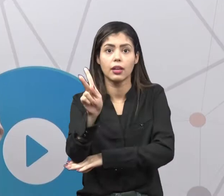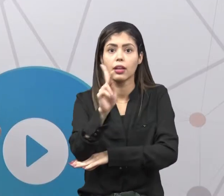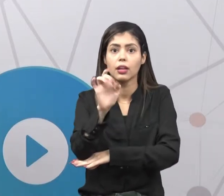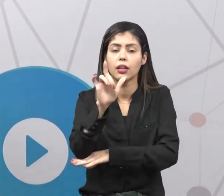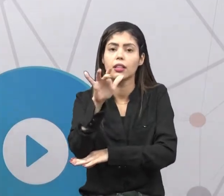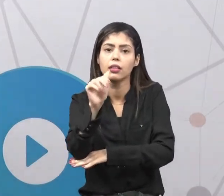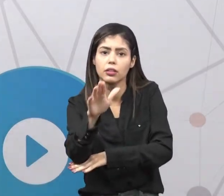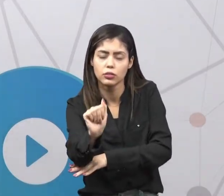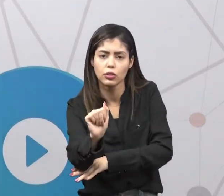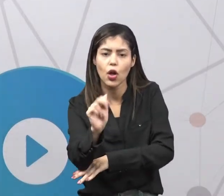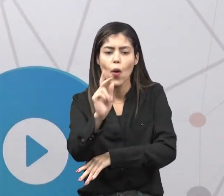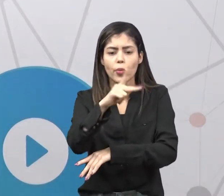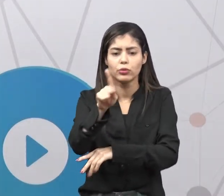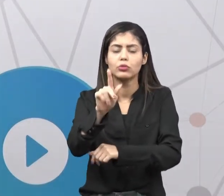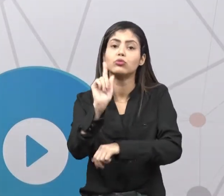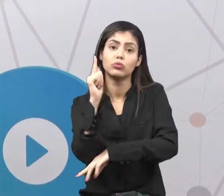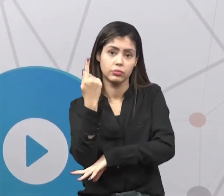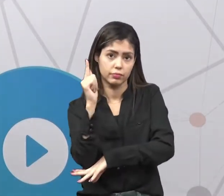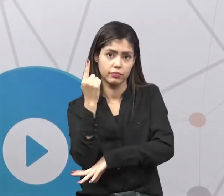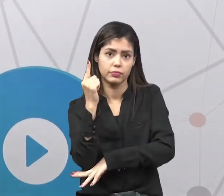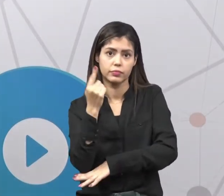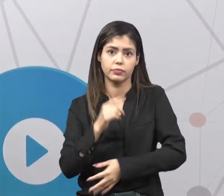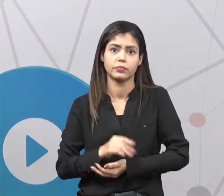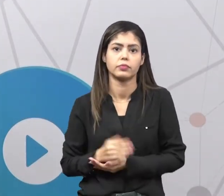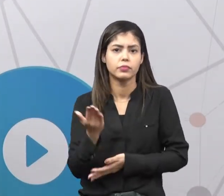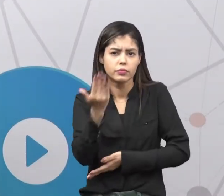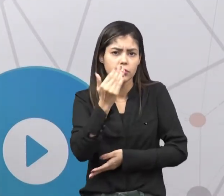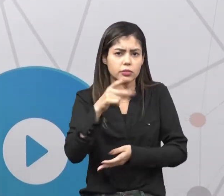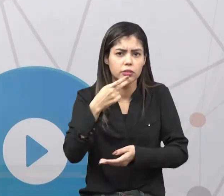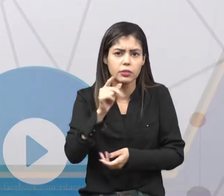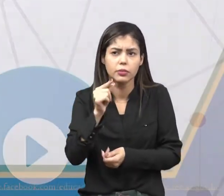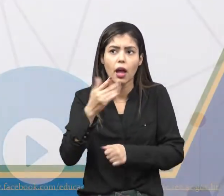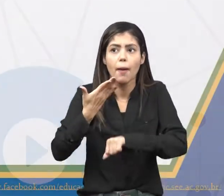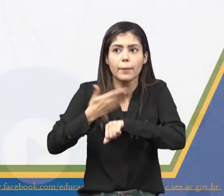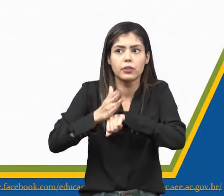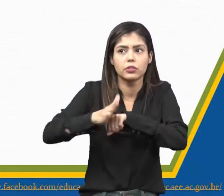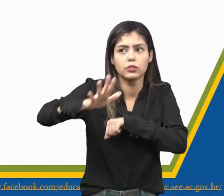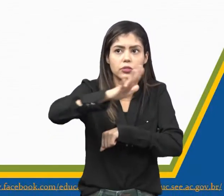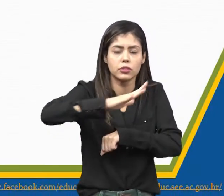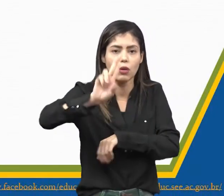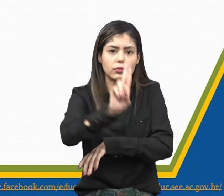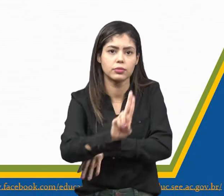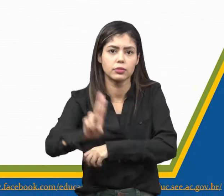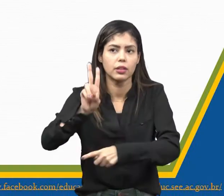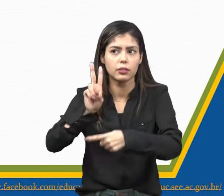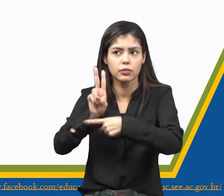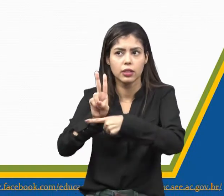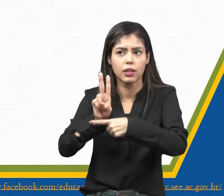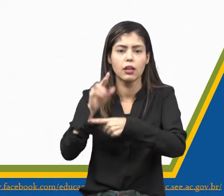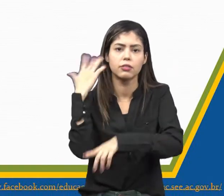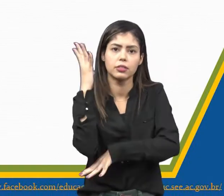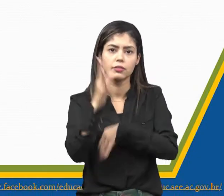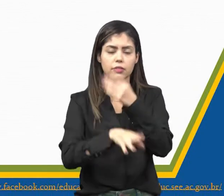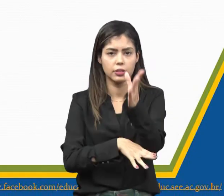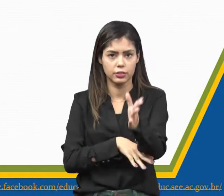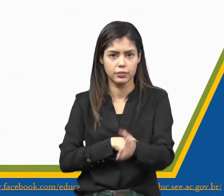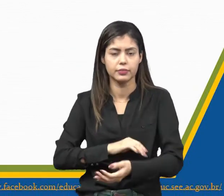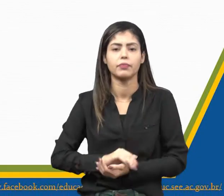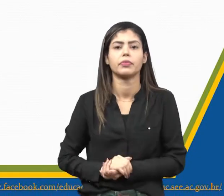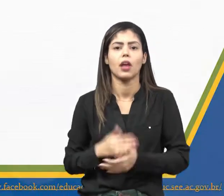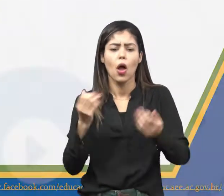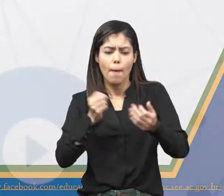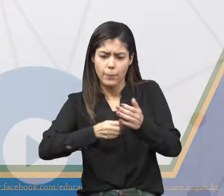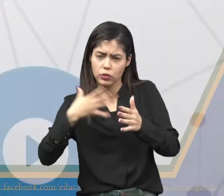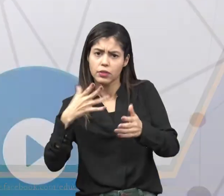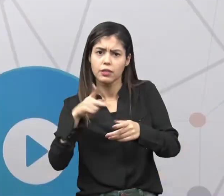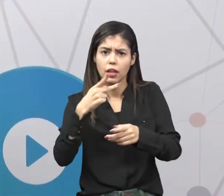Elano, professor de Geografia, e vamos falar sobre as práticas utilizadas para a conservação das florestas, né? Muitas vezes a gente